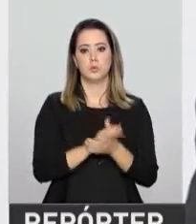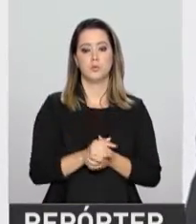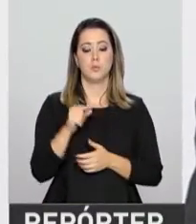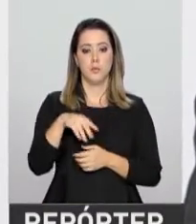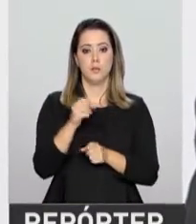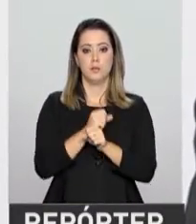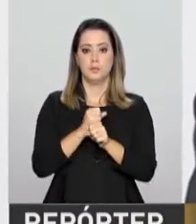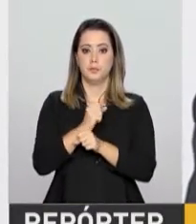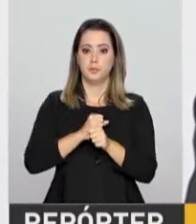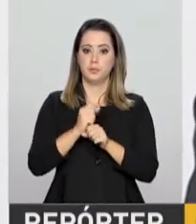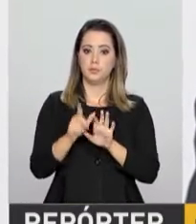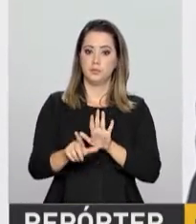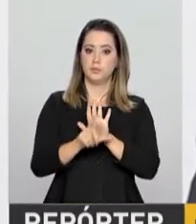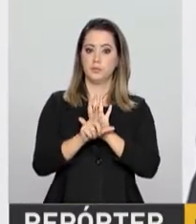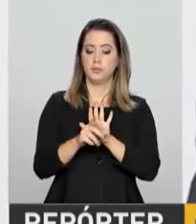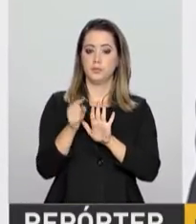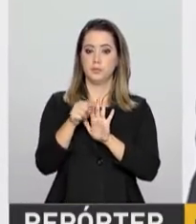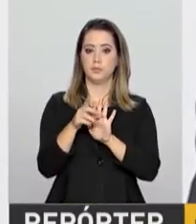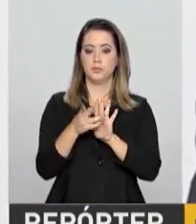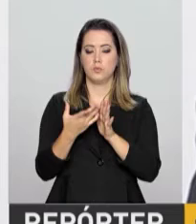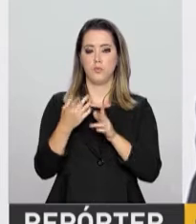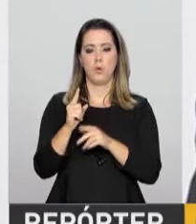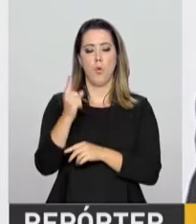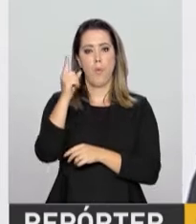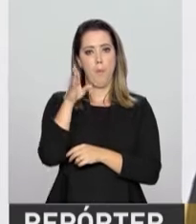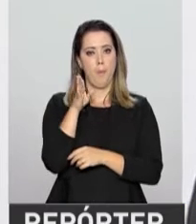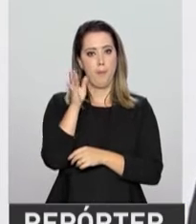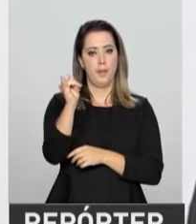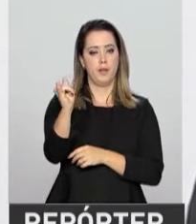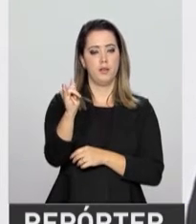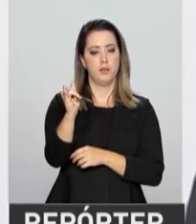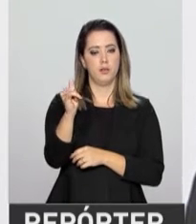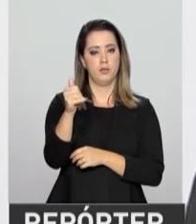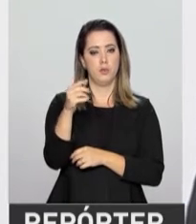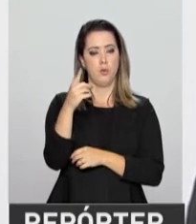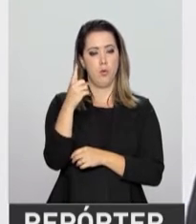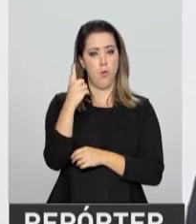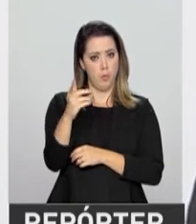ano um teto de renúncia de